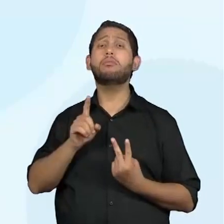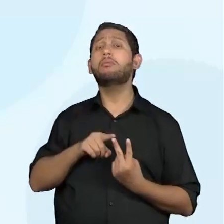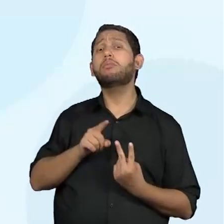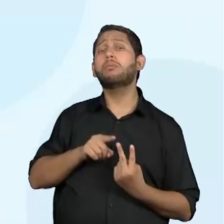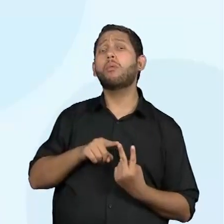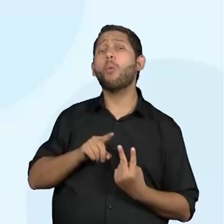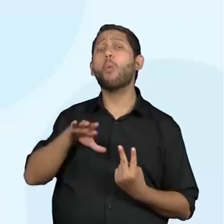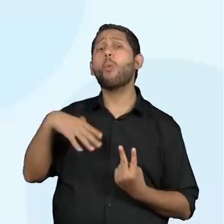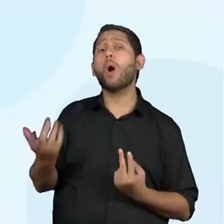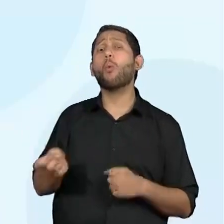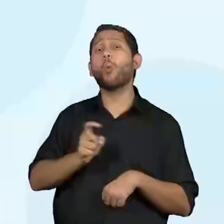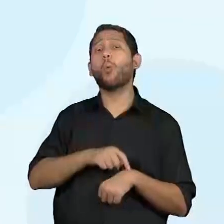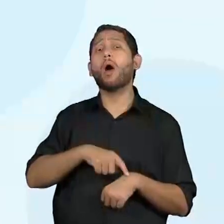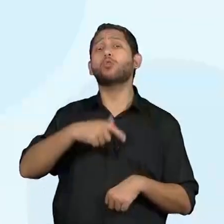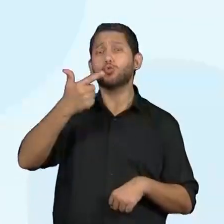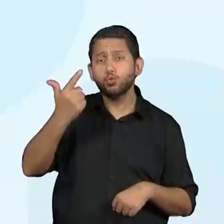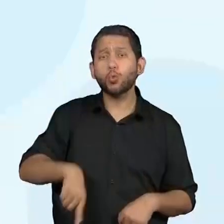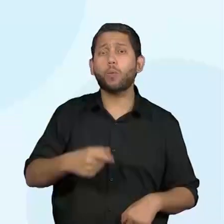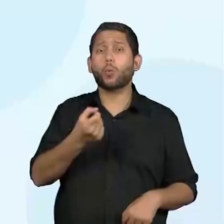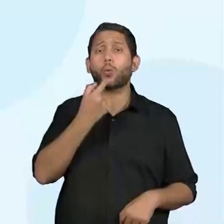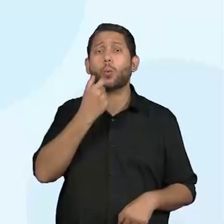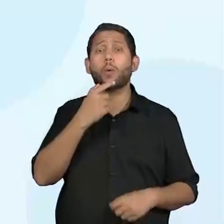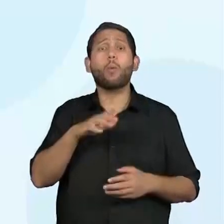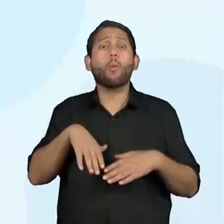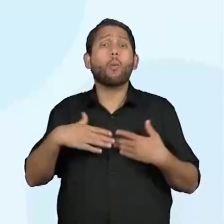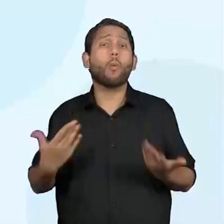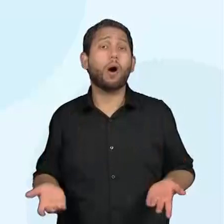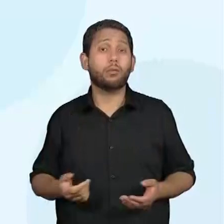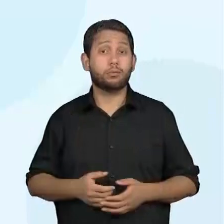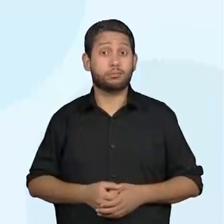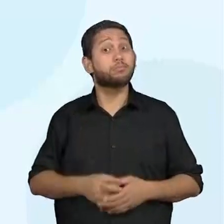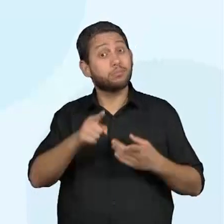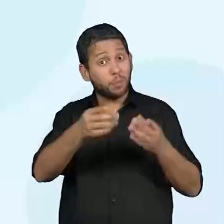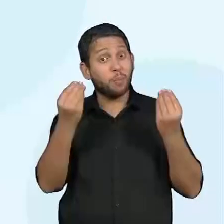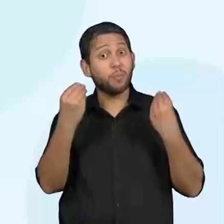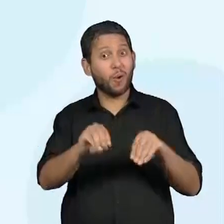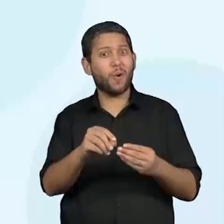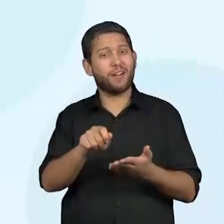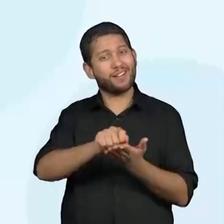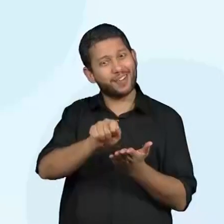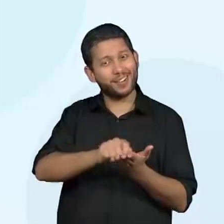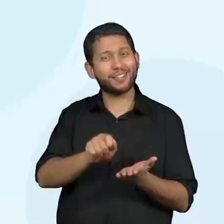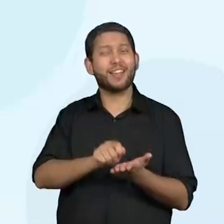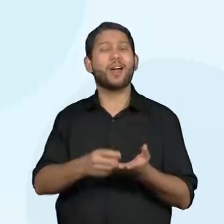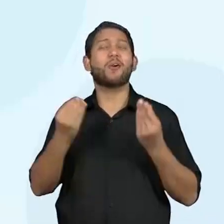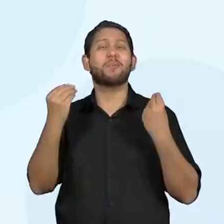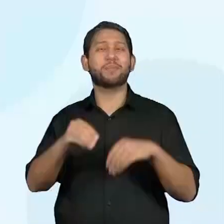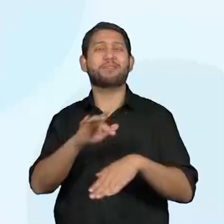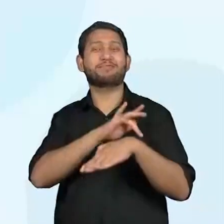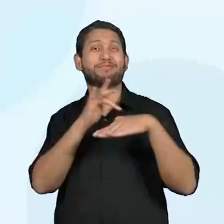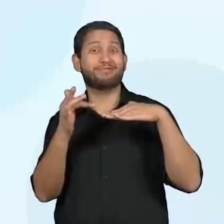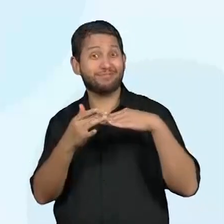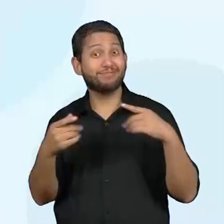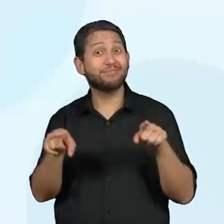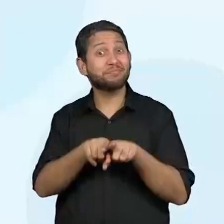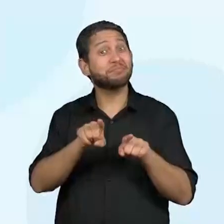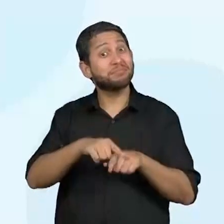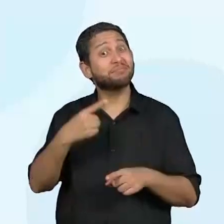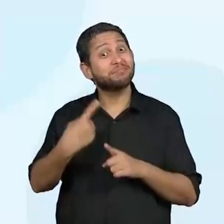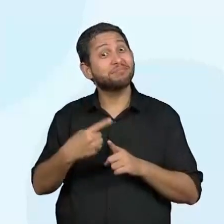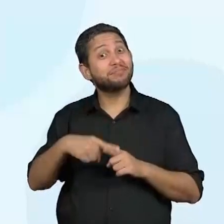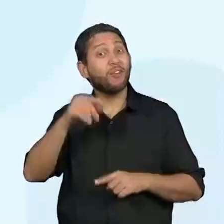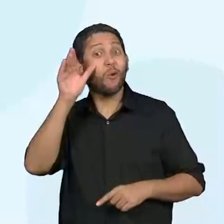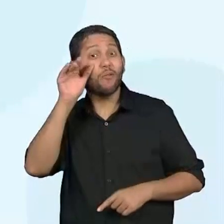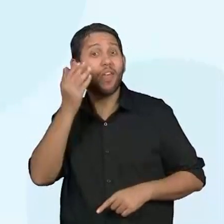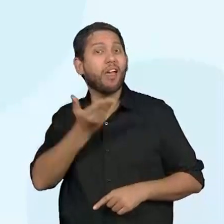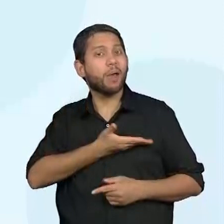estratégias, registrem no caderno de vocês, compartilhem com os seus colegas e compartilhem comigo também nas redes sociais,